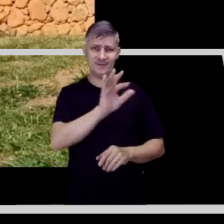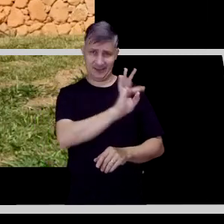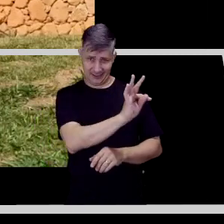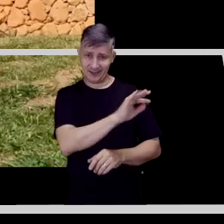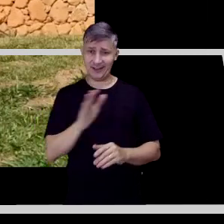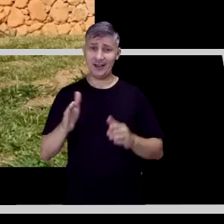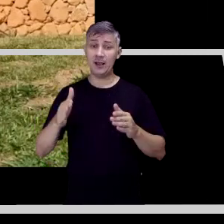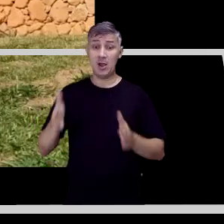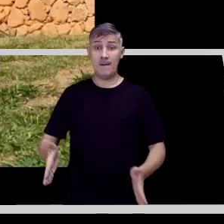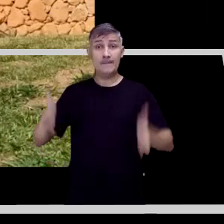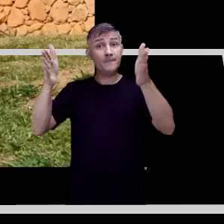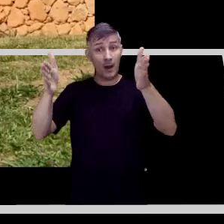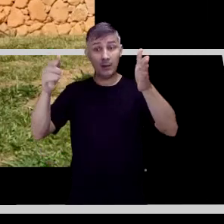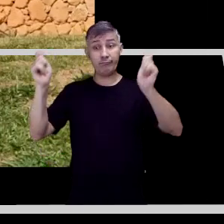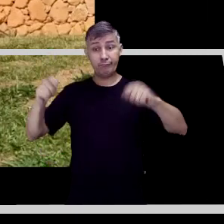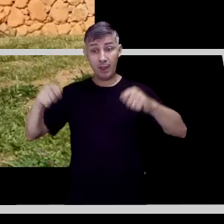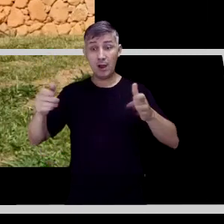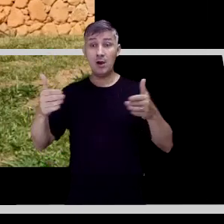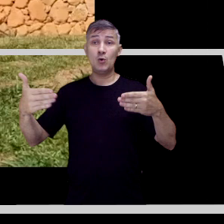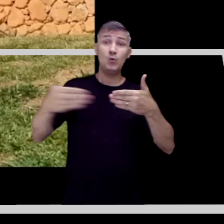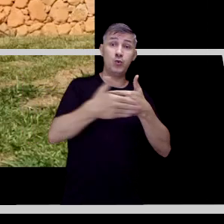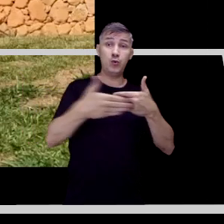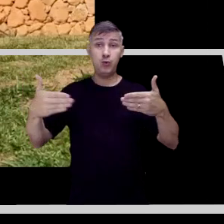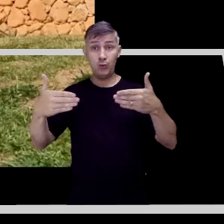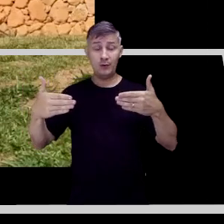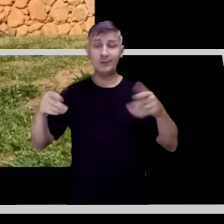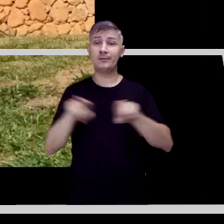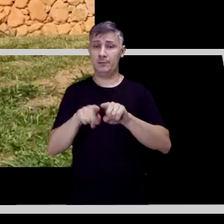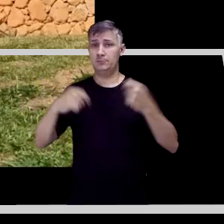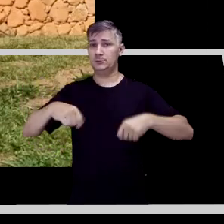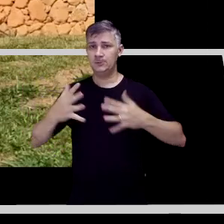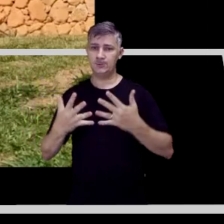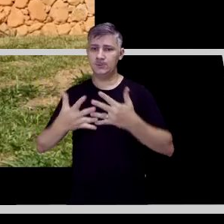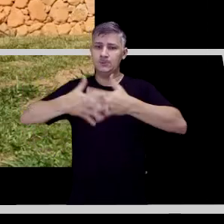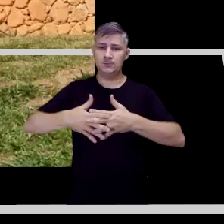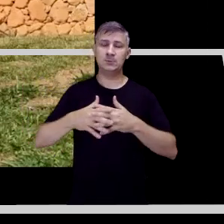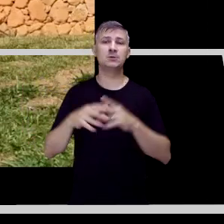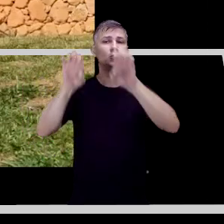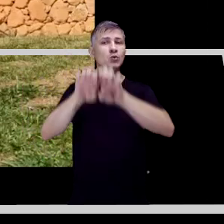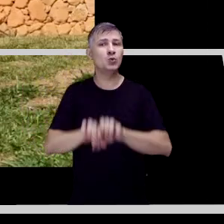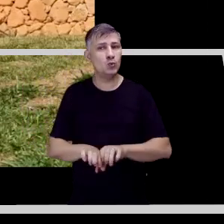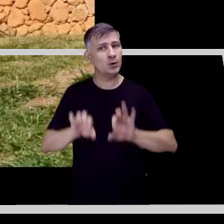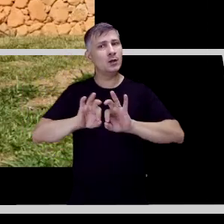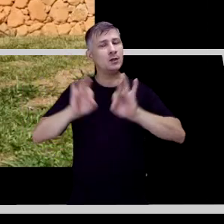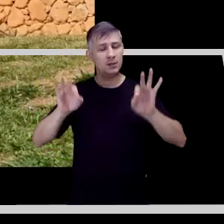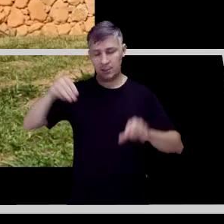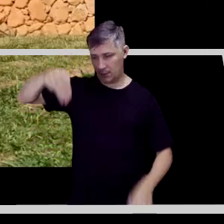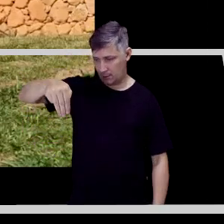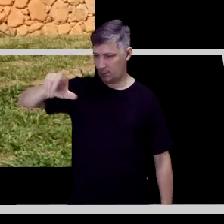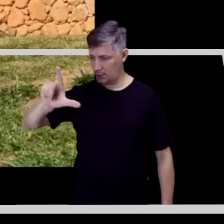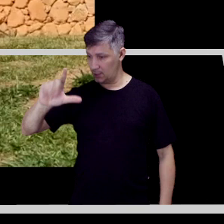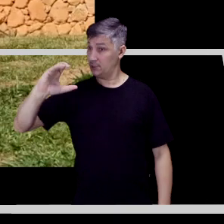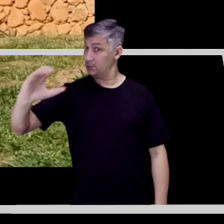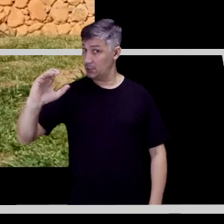como parede portante era capaz de receber, então tem que aí sim haver uma estrutura independente